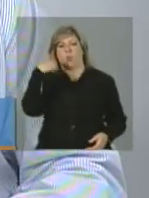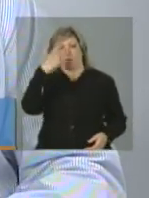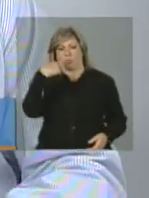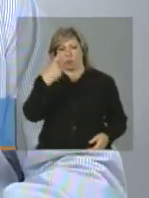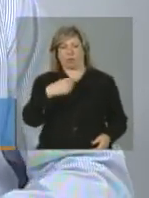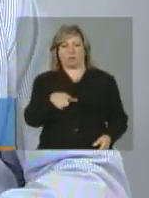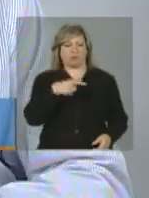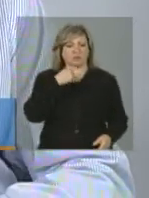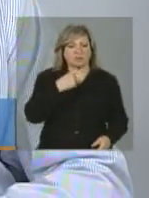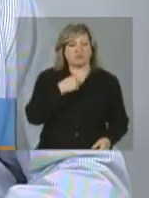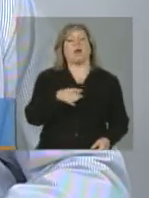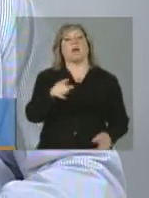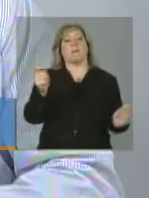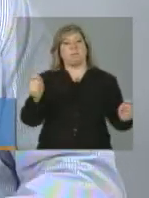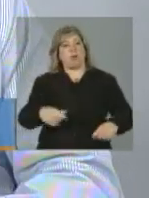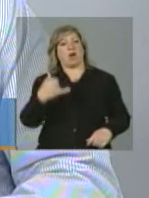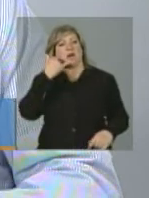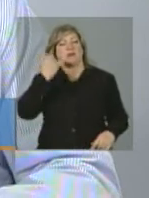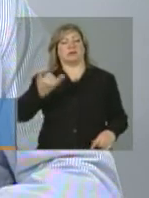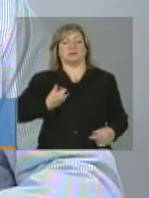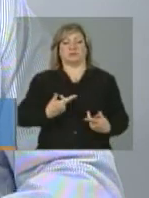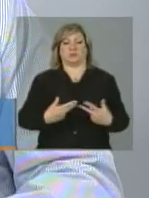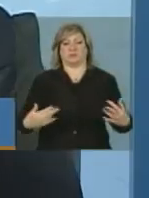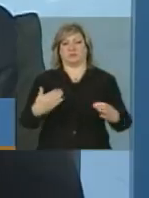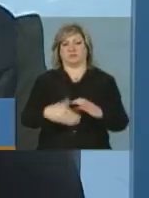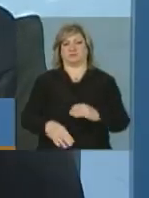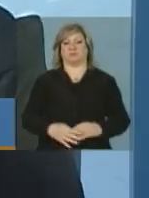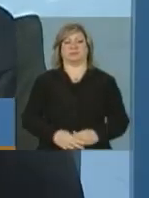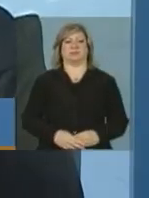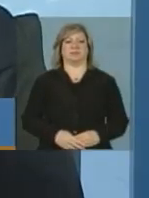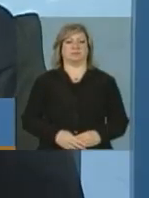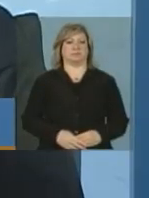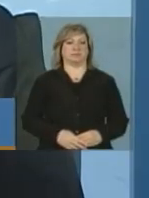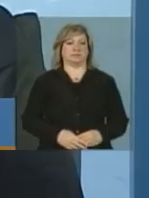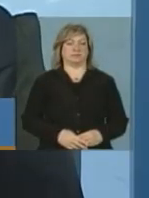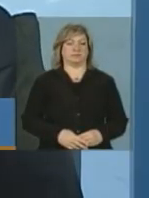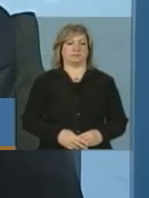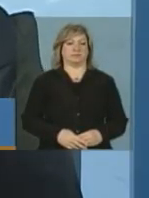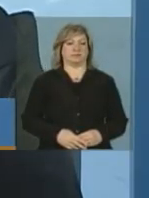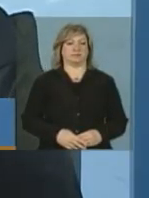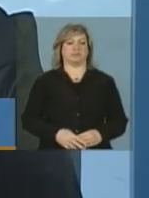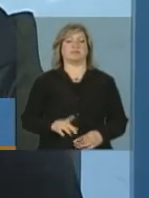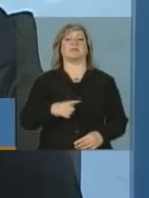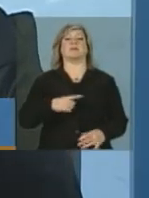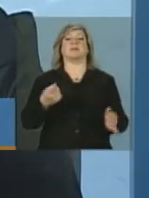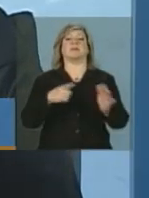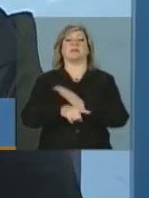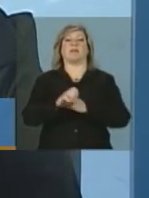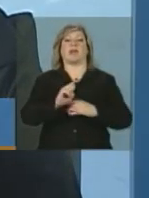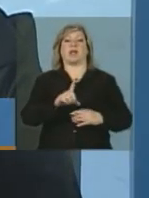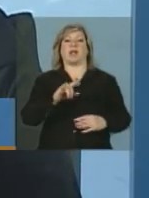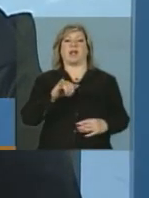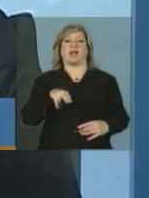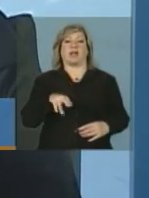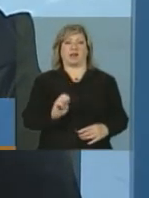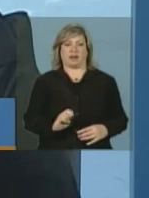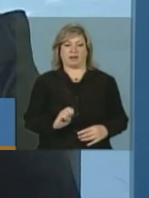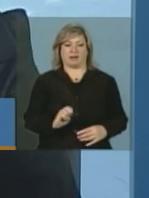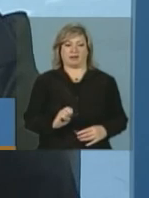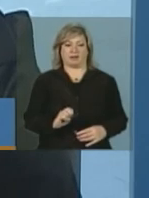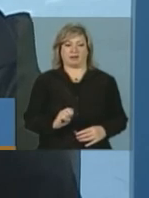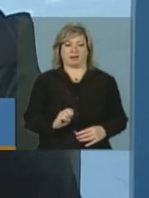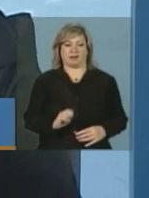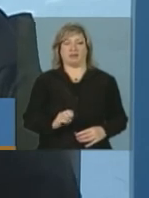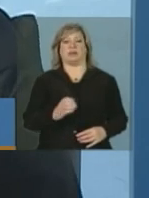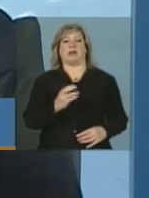atualizar, entre em contato conosco nos contatos que a Cristina já passou. Luiz, a Eliane Assaré,